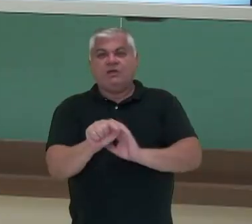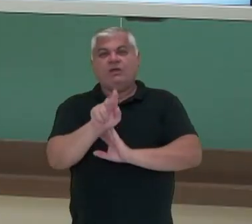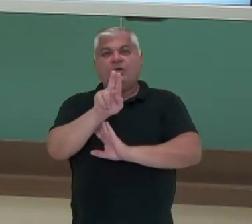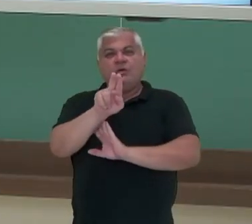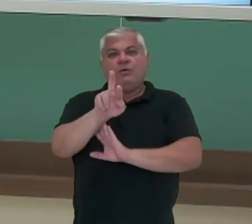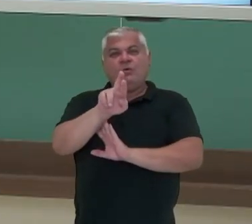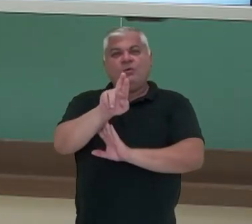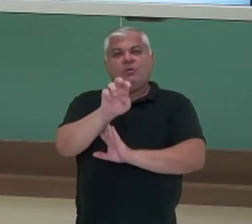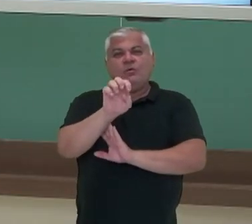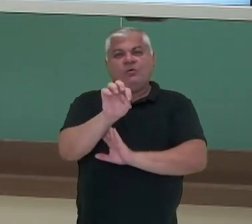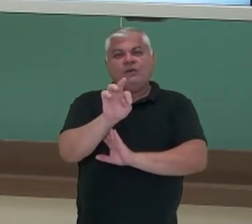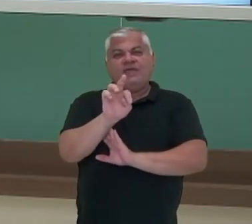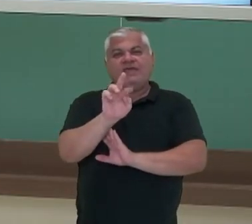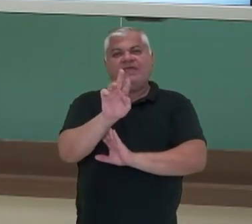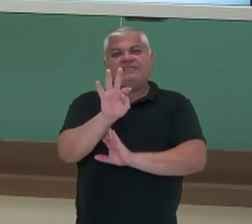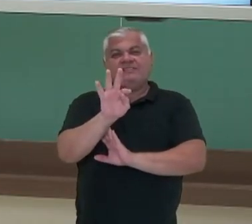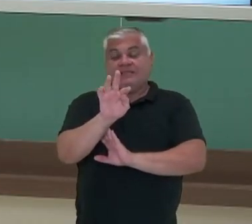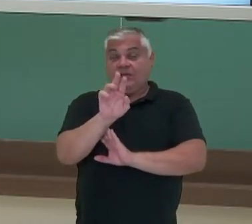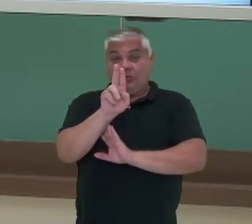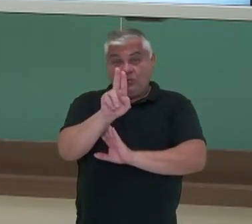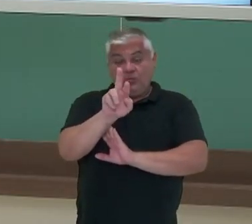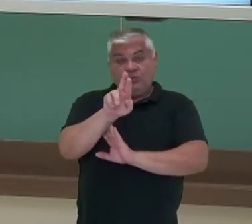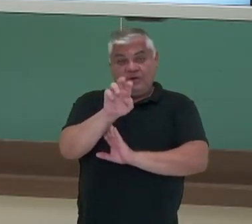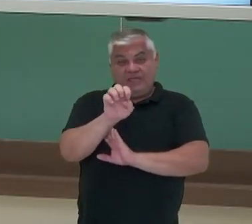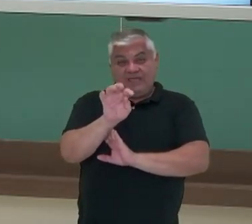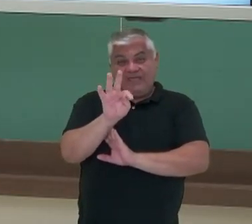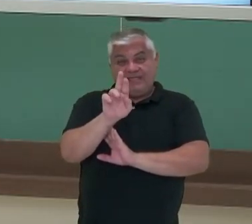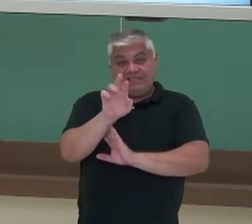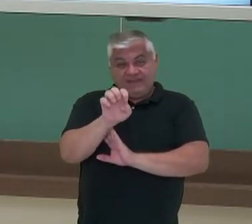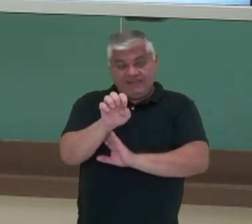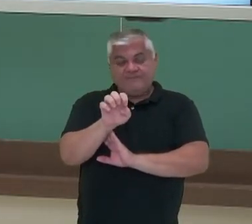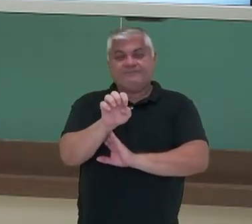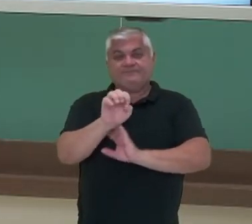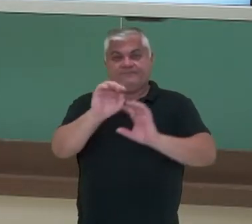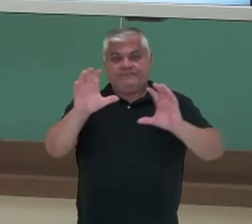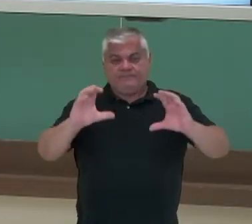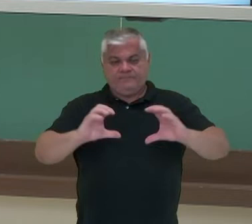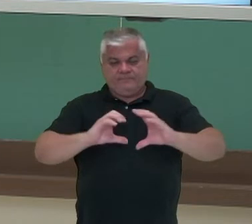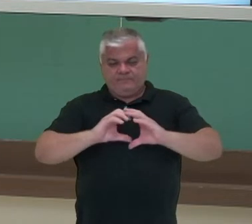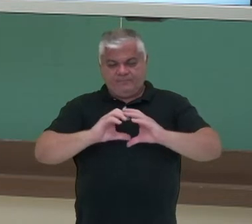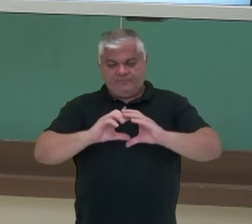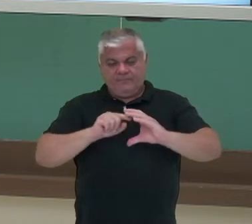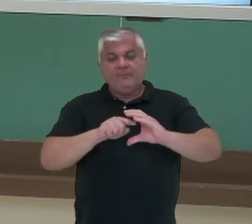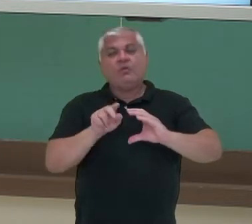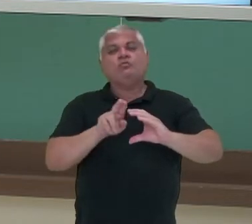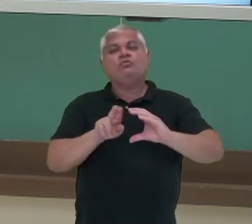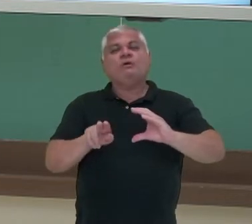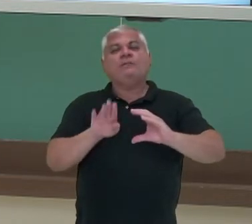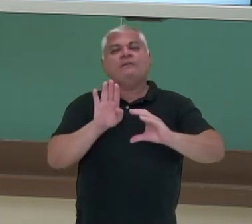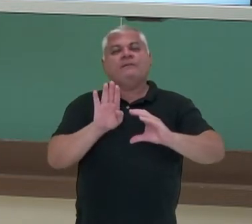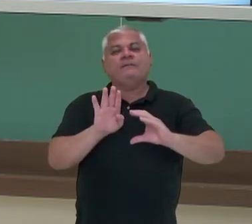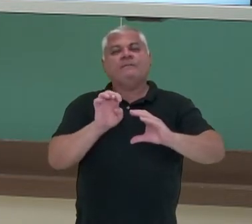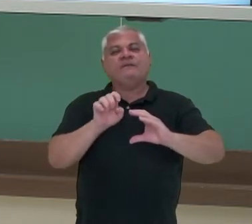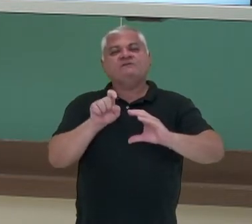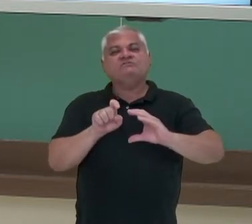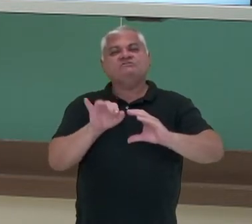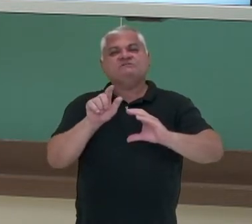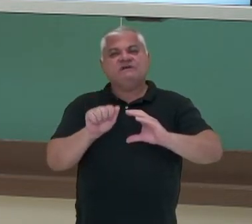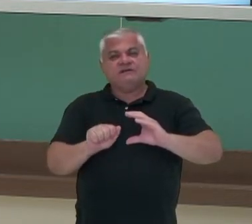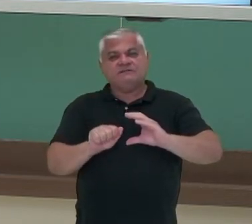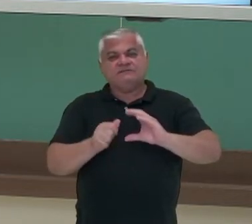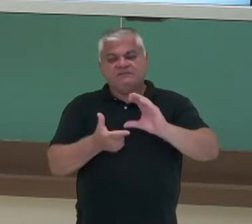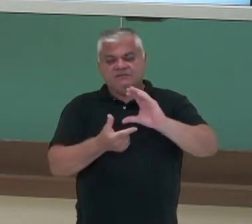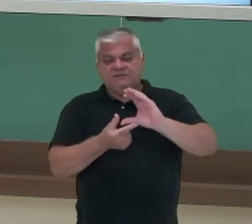o canal do uréter, a bexiga, que é essa bolsa que nós estamos falando, e aqui